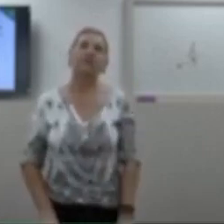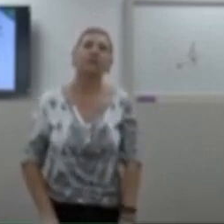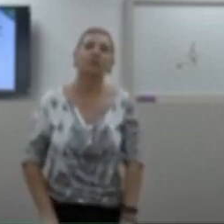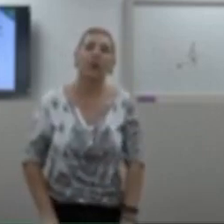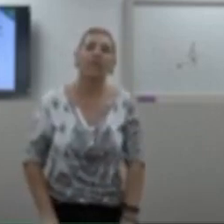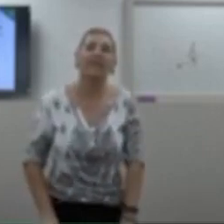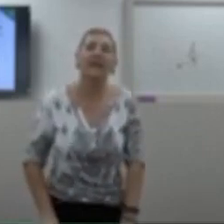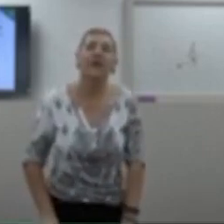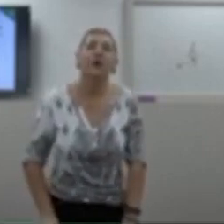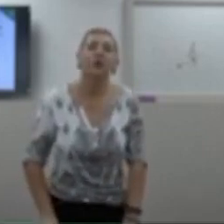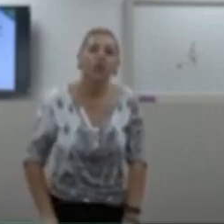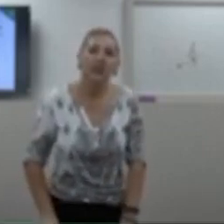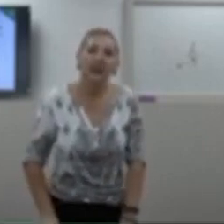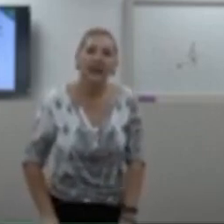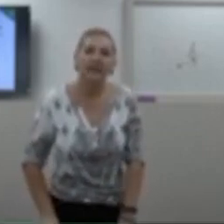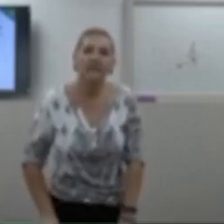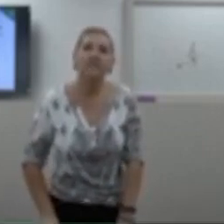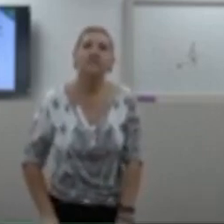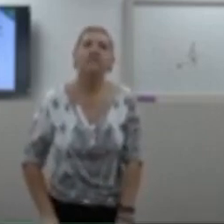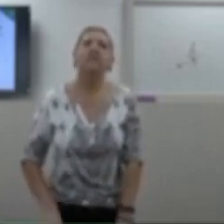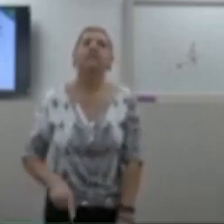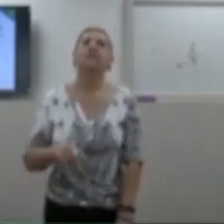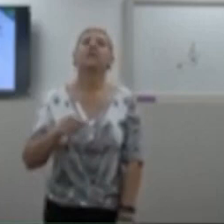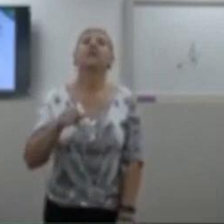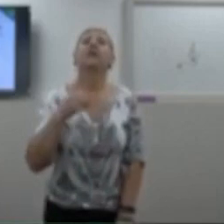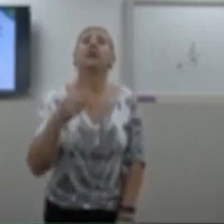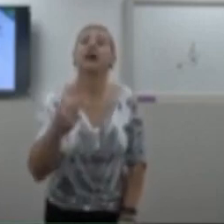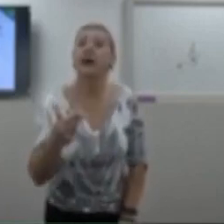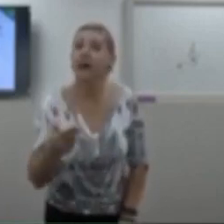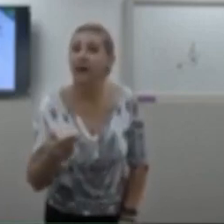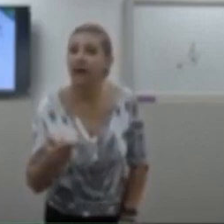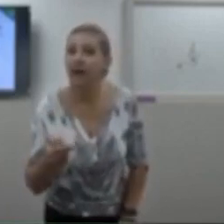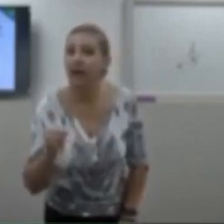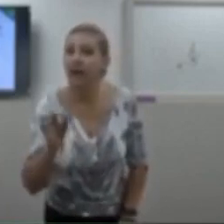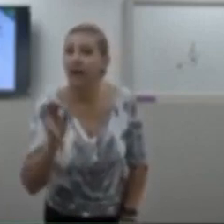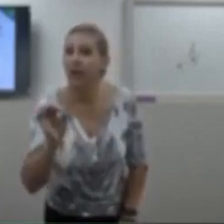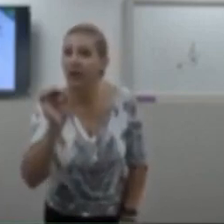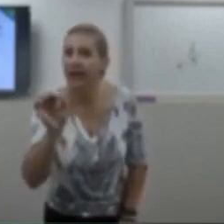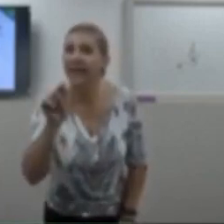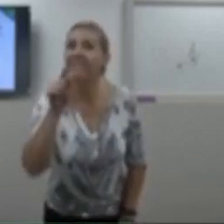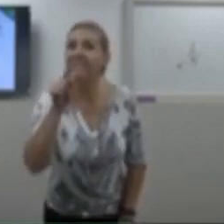a esses numerais nós vamos dar o nome de numerais